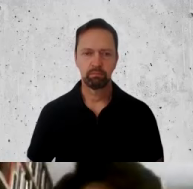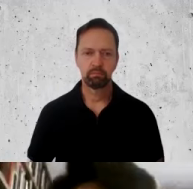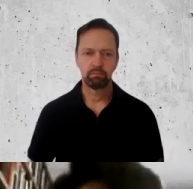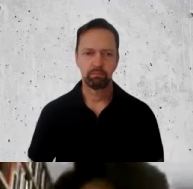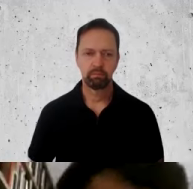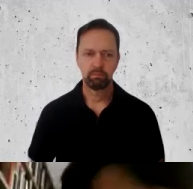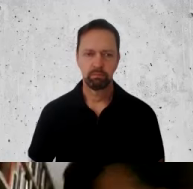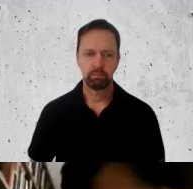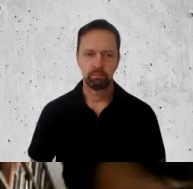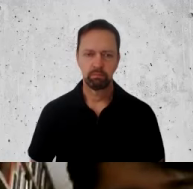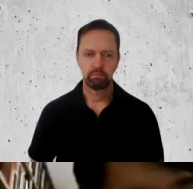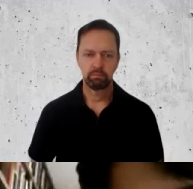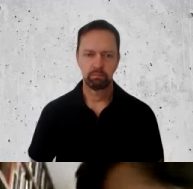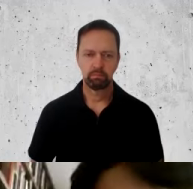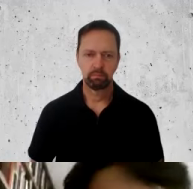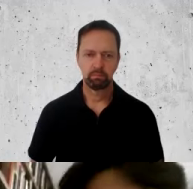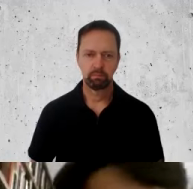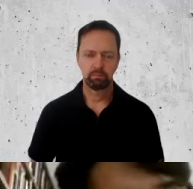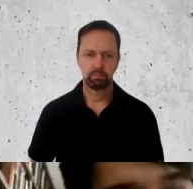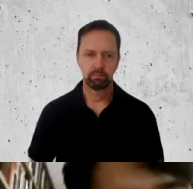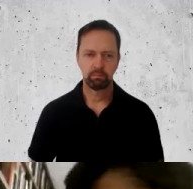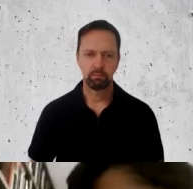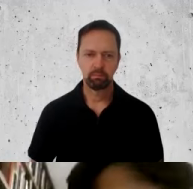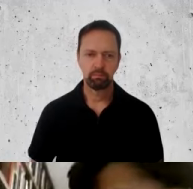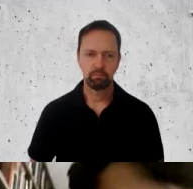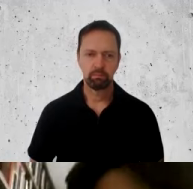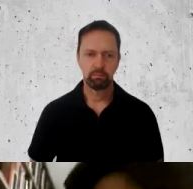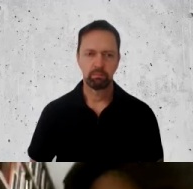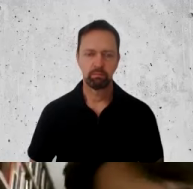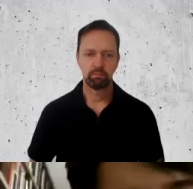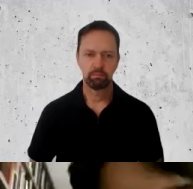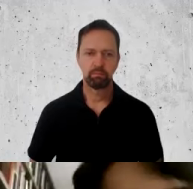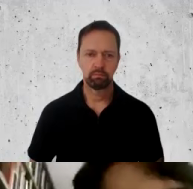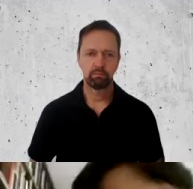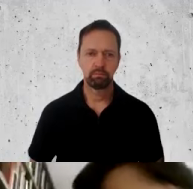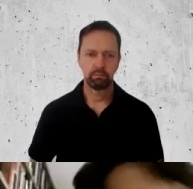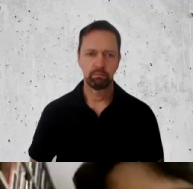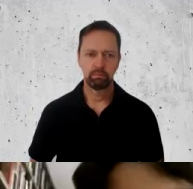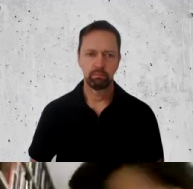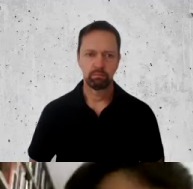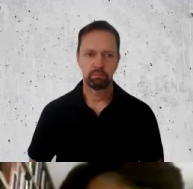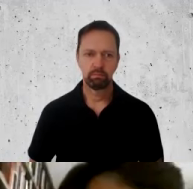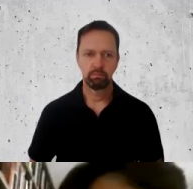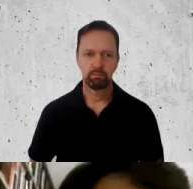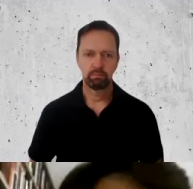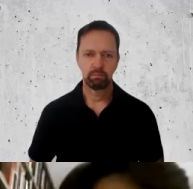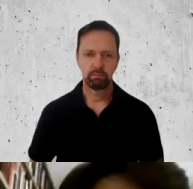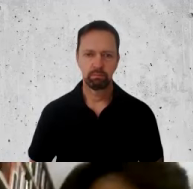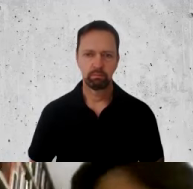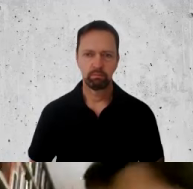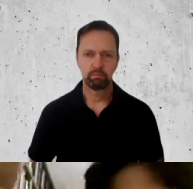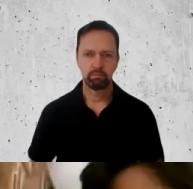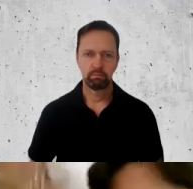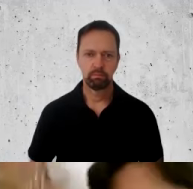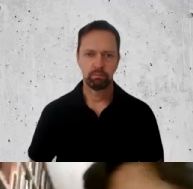como a Cláudia, não é o momento das apresentações, né? Mas eu sou defensor público há 17 anos e minha